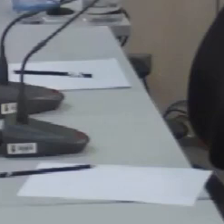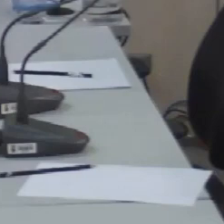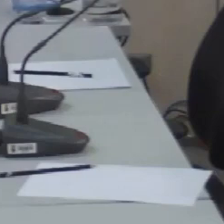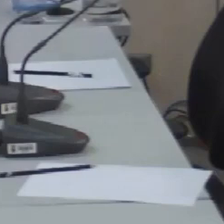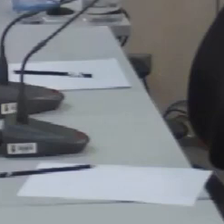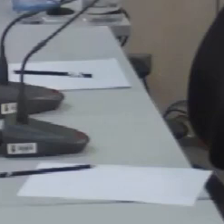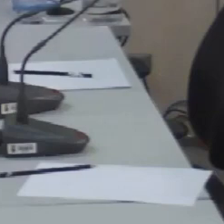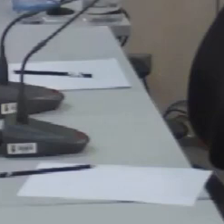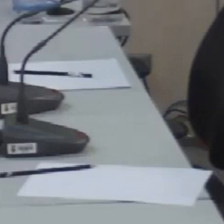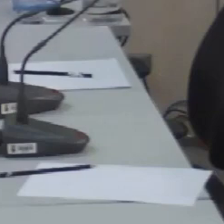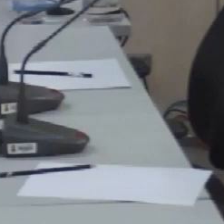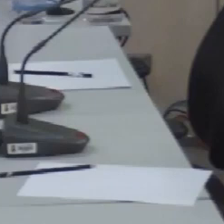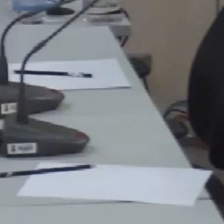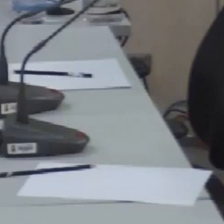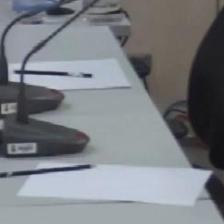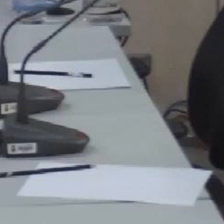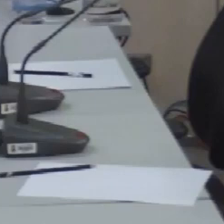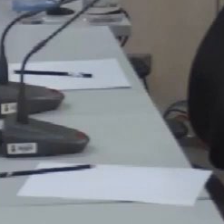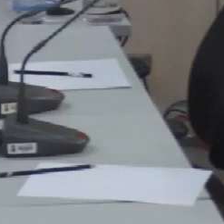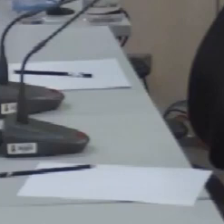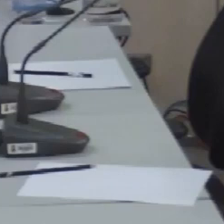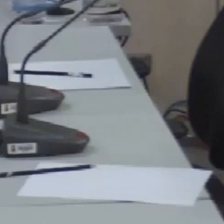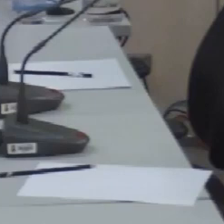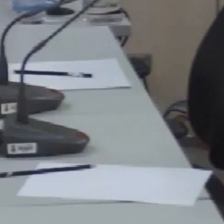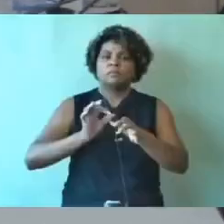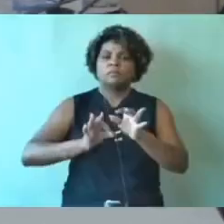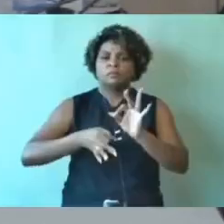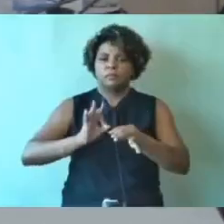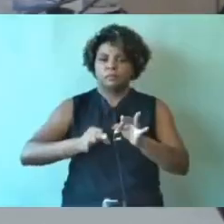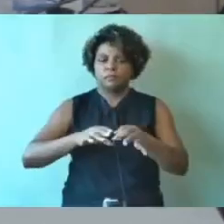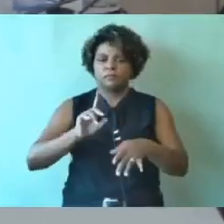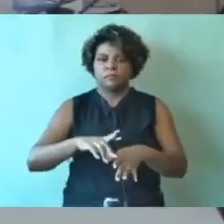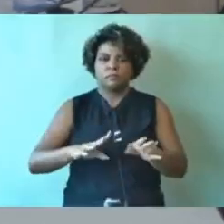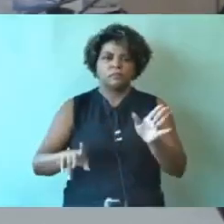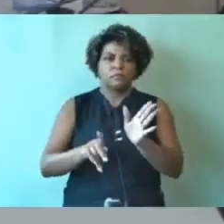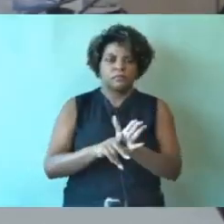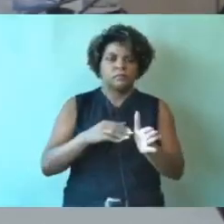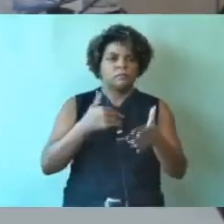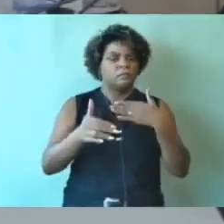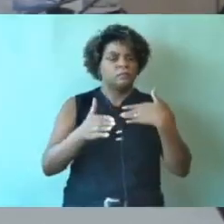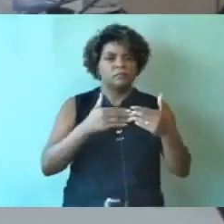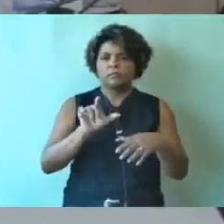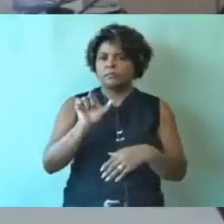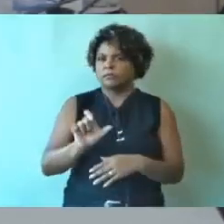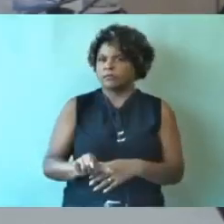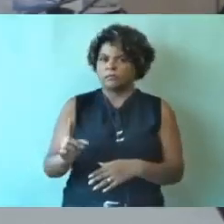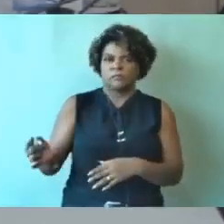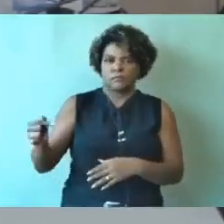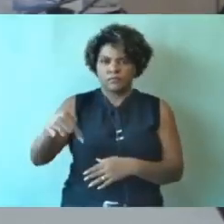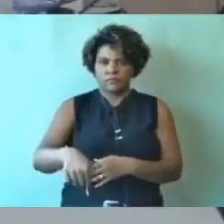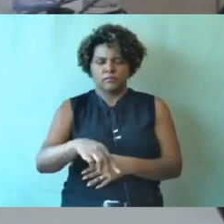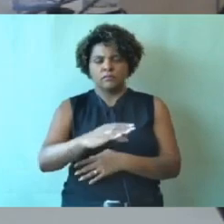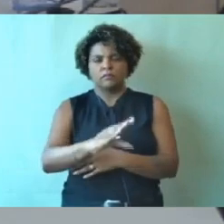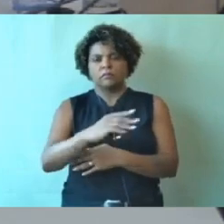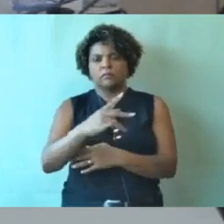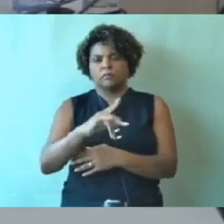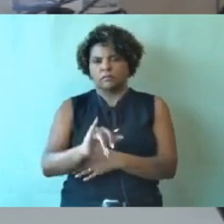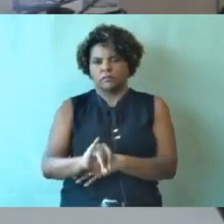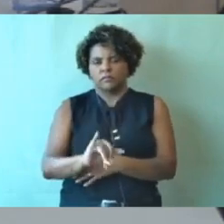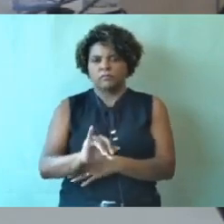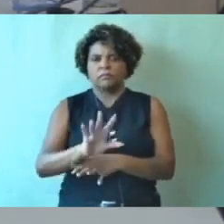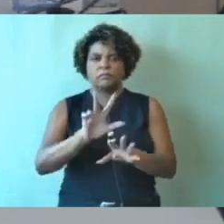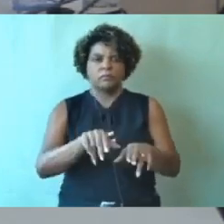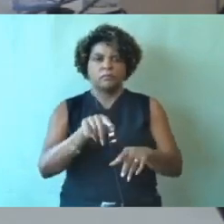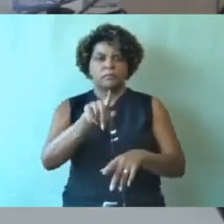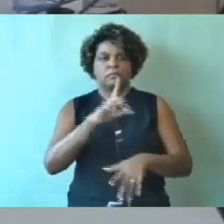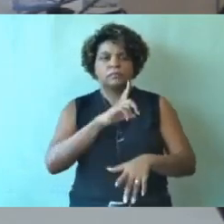ela é facultada a qualquer depoente que está vindo uma CPI, assim como o senhor está sendo assessorado pelo